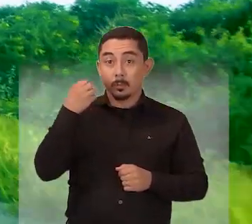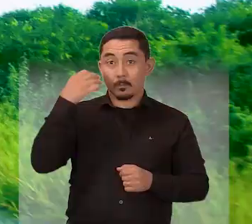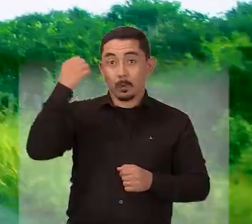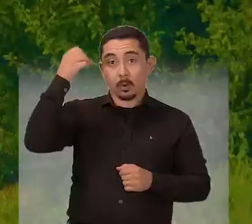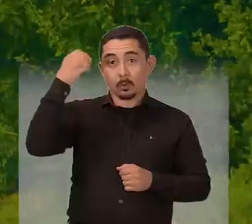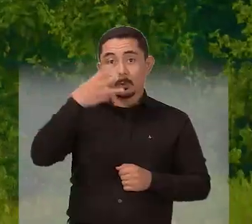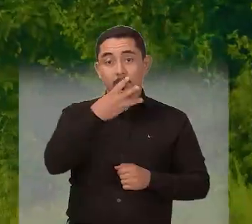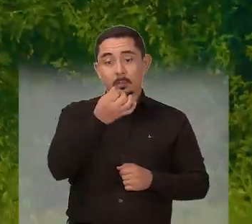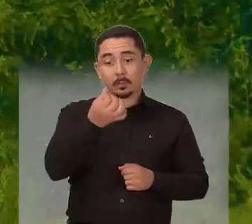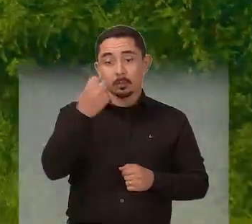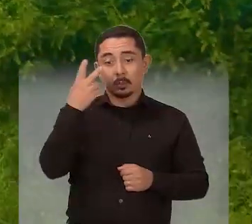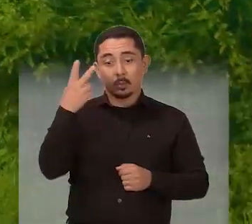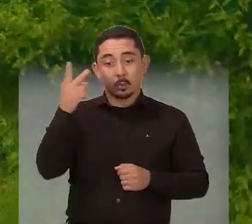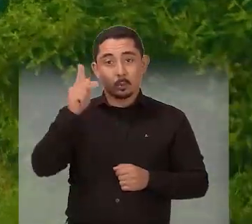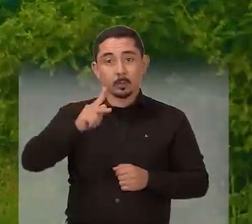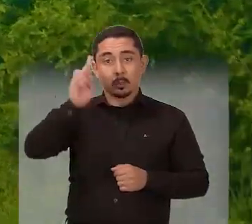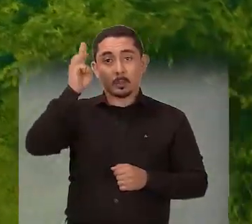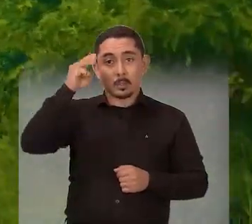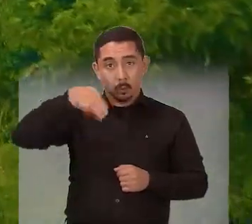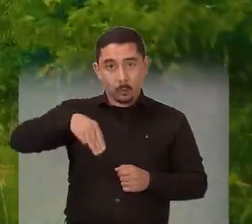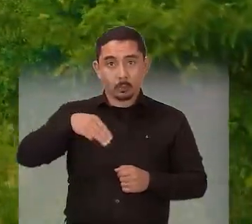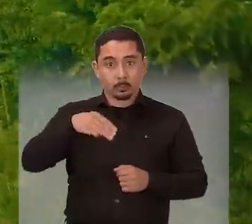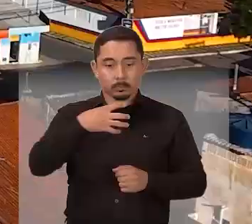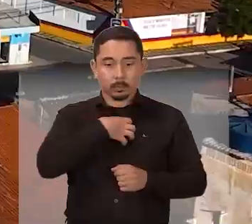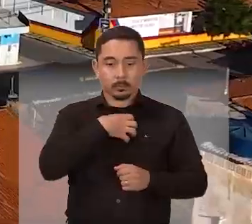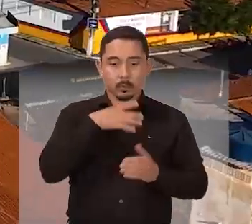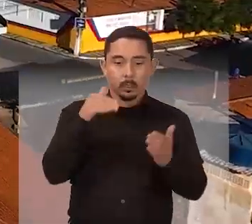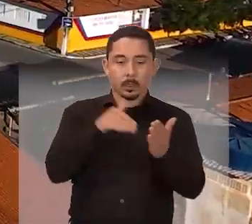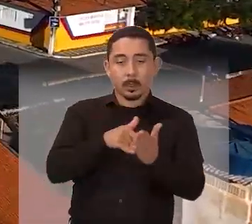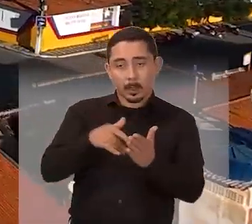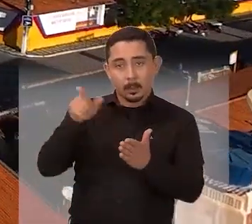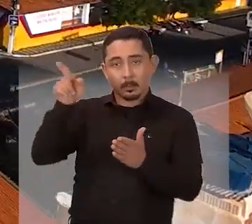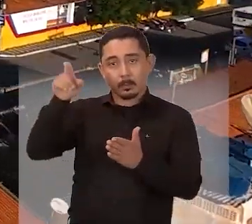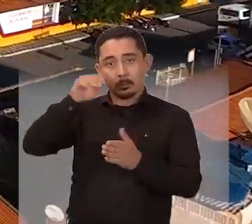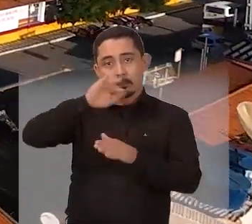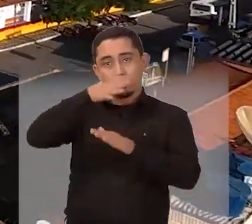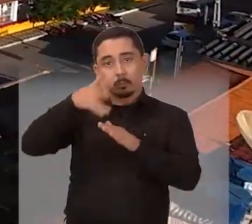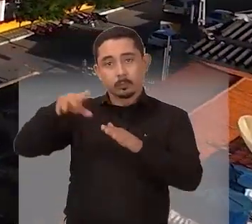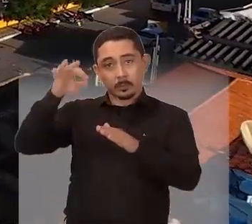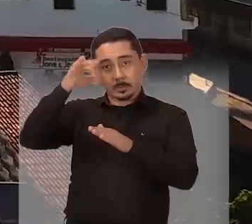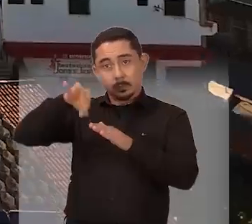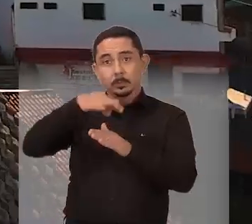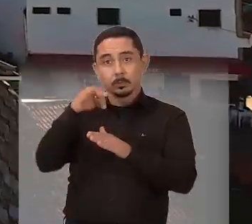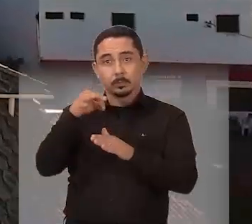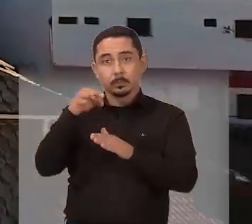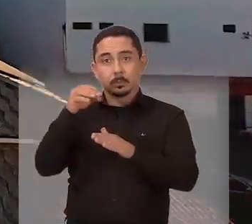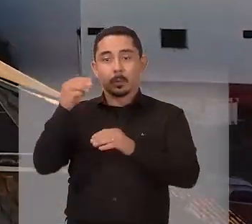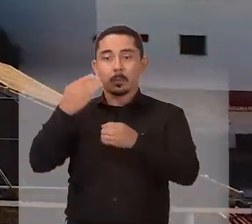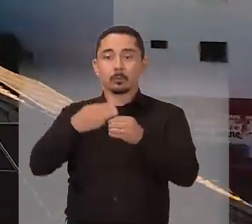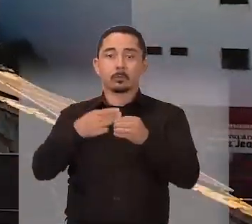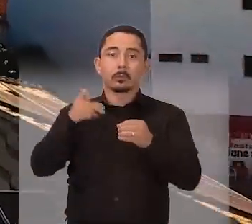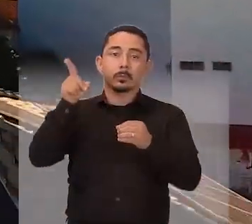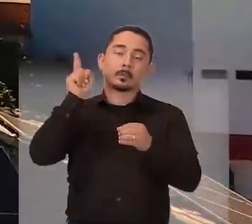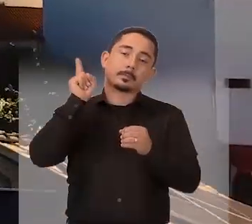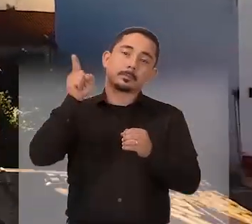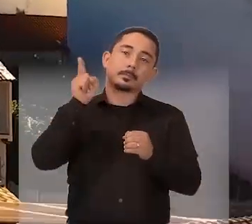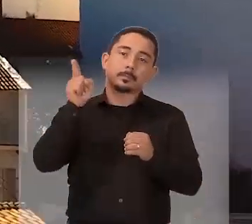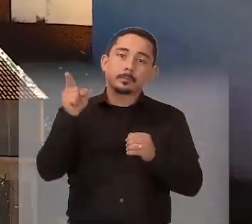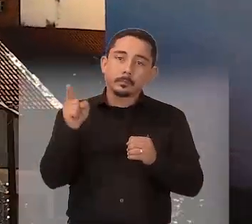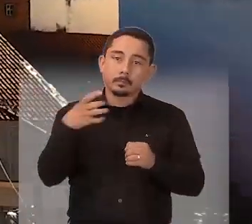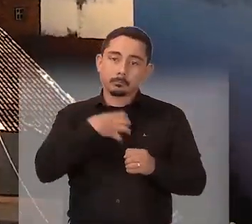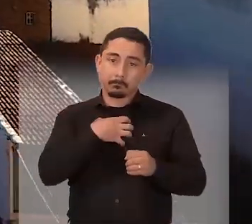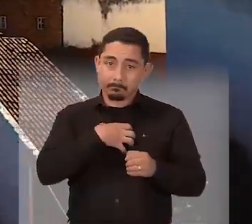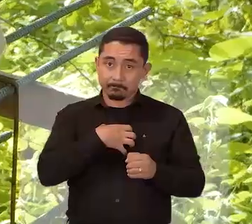Viajamos 362 quilômetros de Salvador até Monte Santo, município do sertão baiano, para